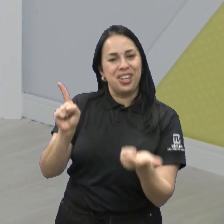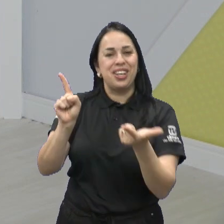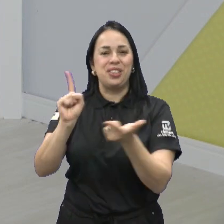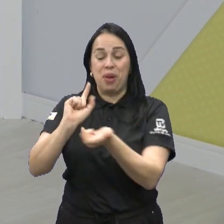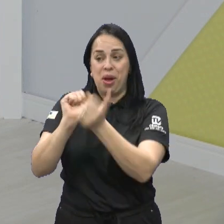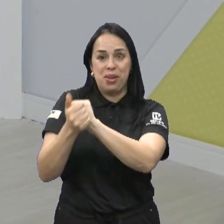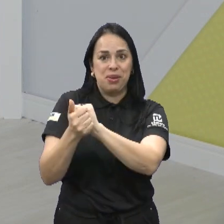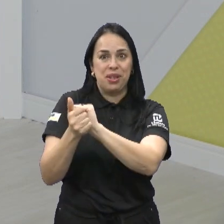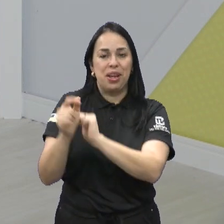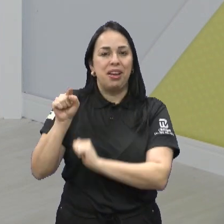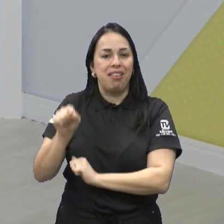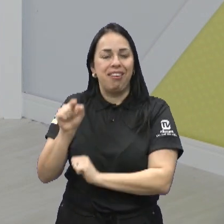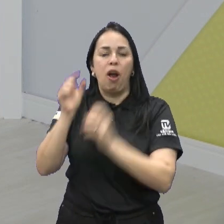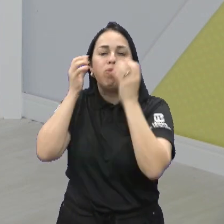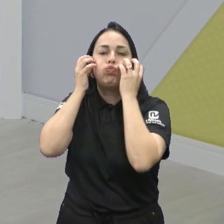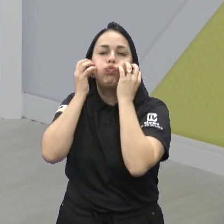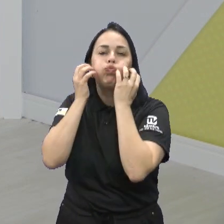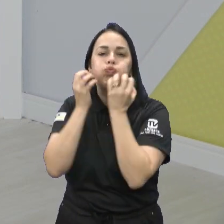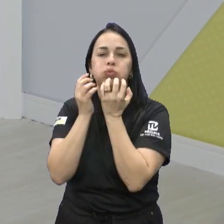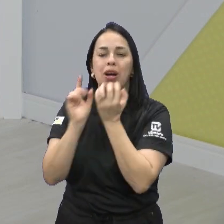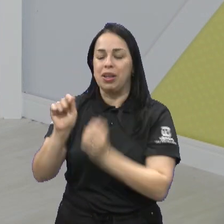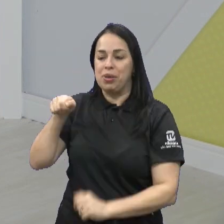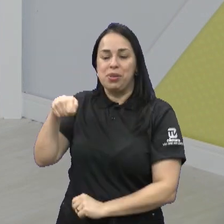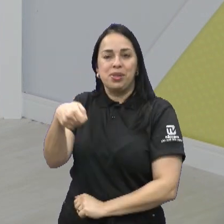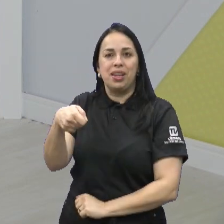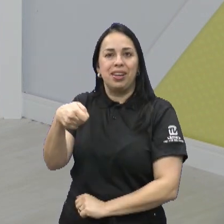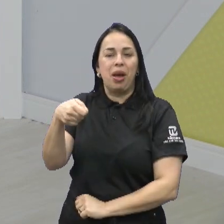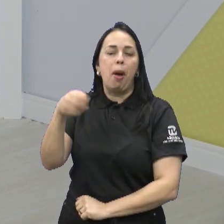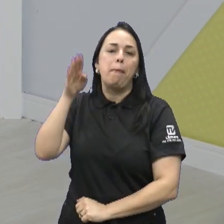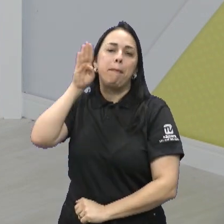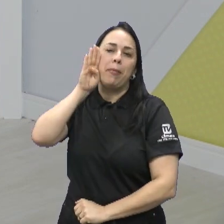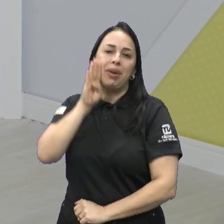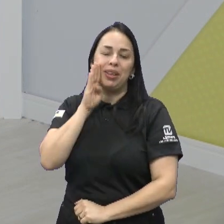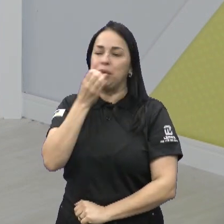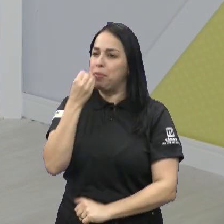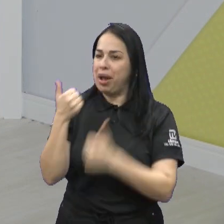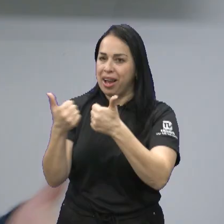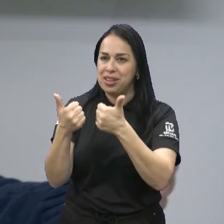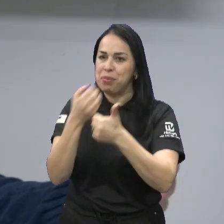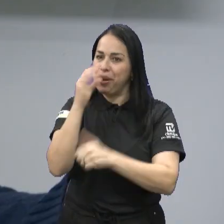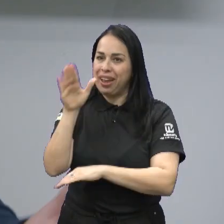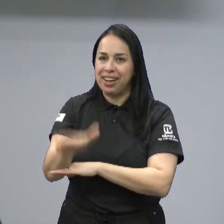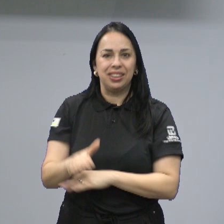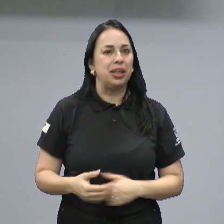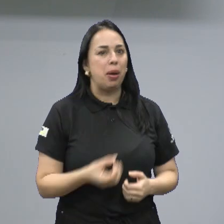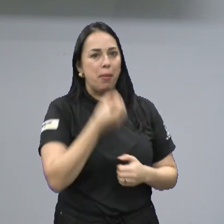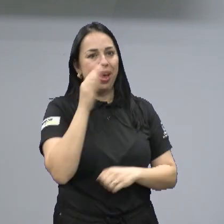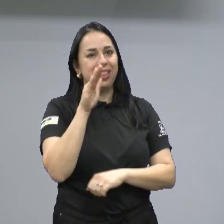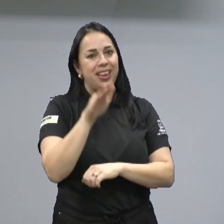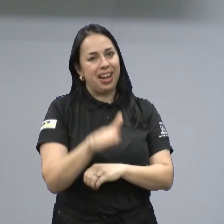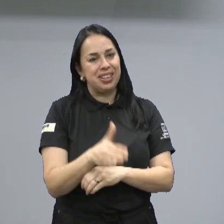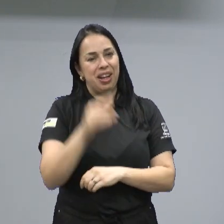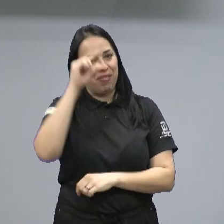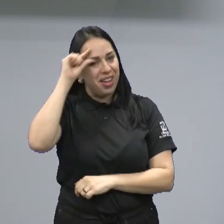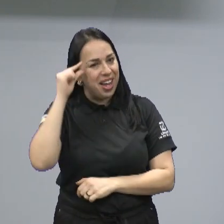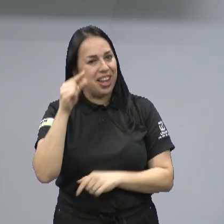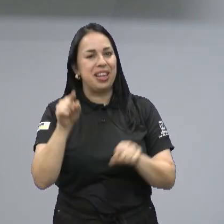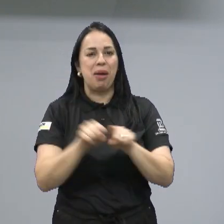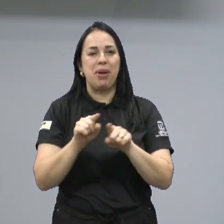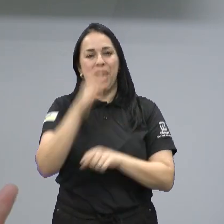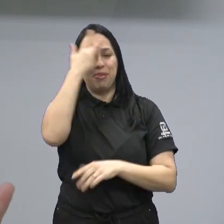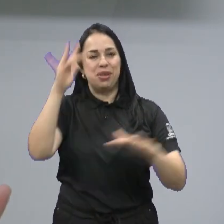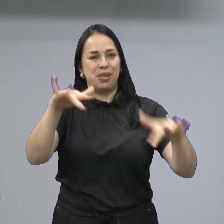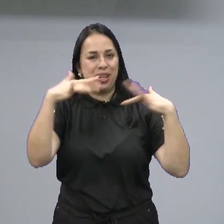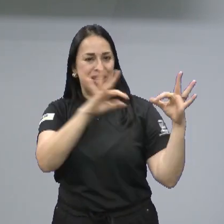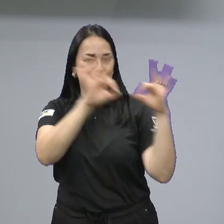o Barbinha da TV Câmara, o nosso querido Paulo Ricardo. Tudo bem, Paulito? Boa tarde. Boa tarde, Vieira. Boa tarde a todos que nos acompanham.